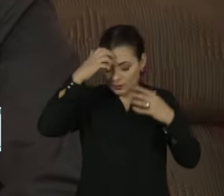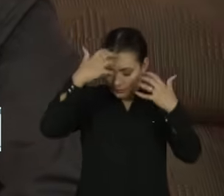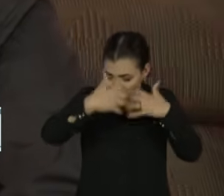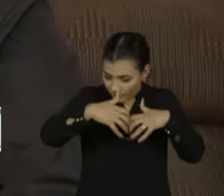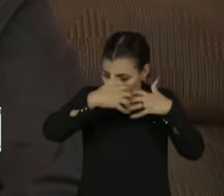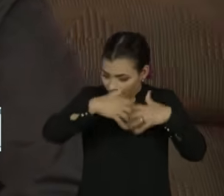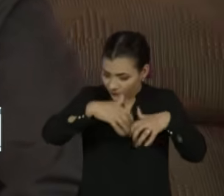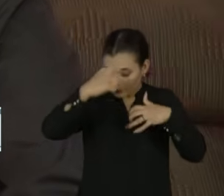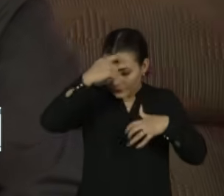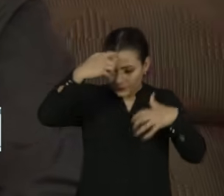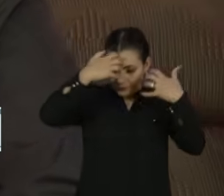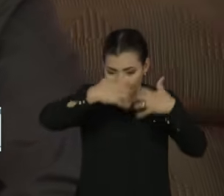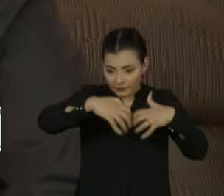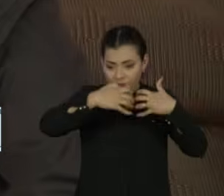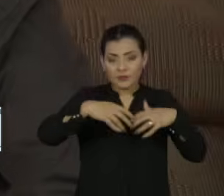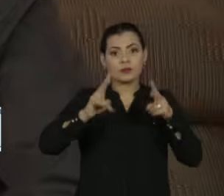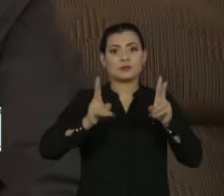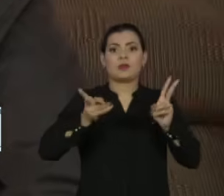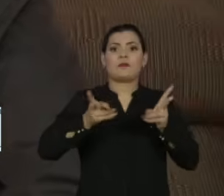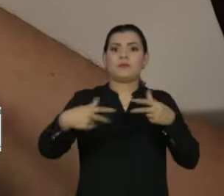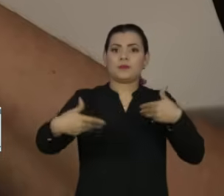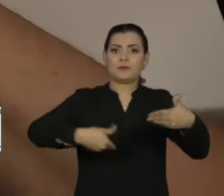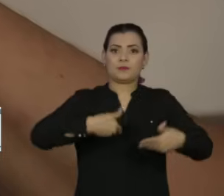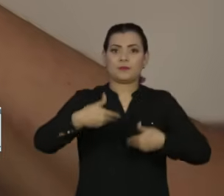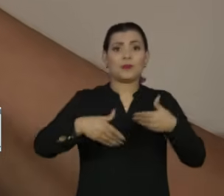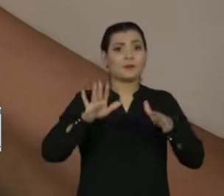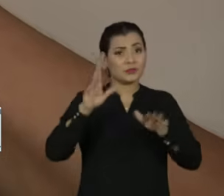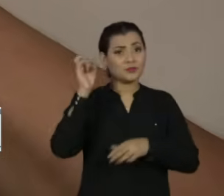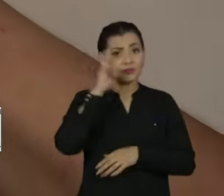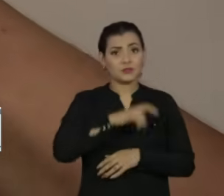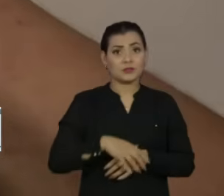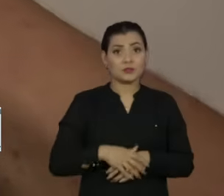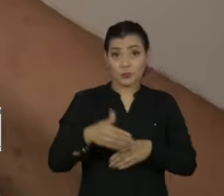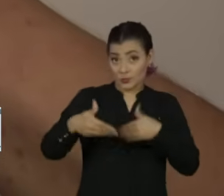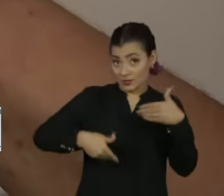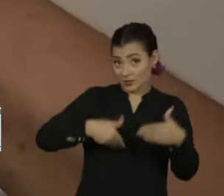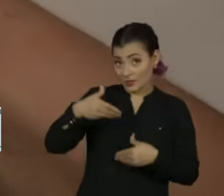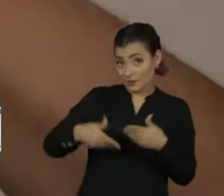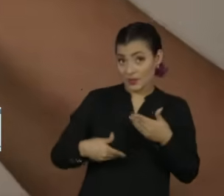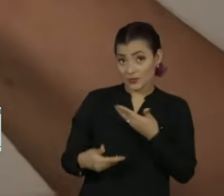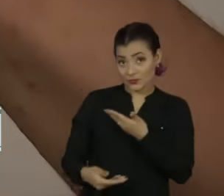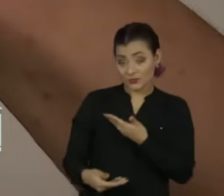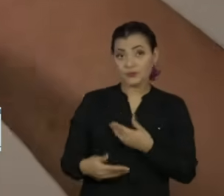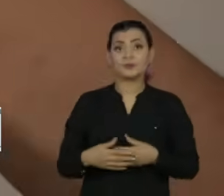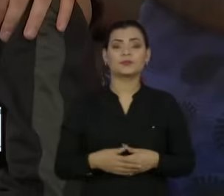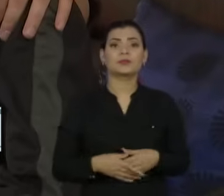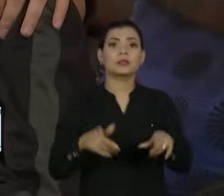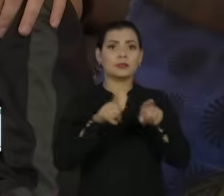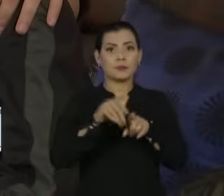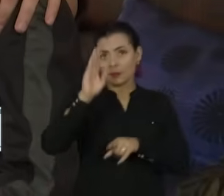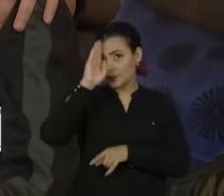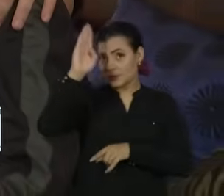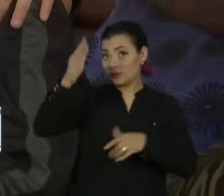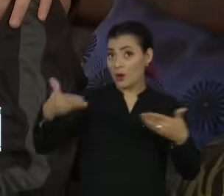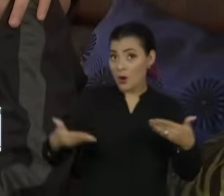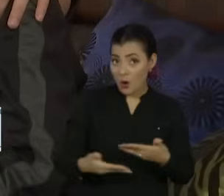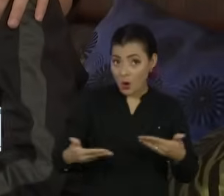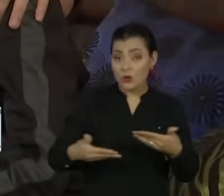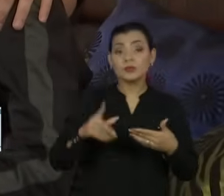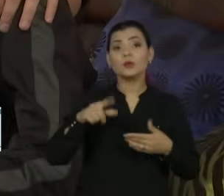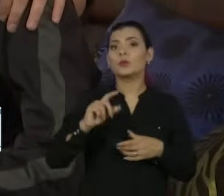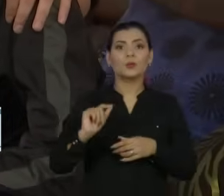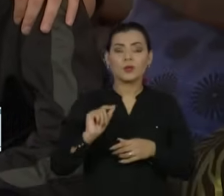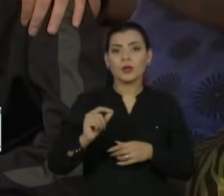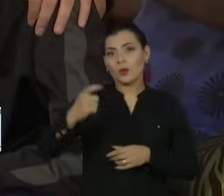lado psicológico, mas é difícil. Mais do que o tratamento contra a psoríase, a principal batalha hoje dos portadores é